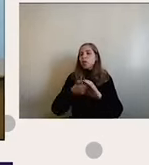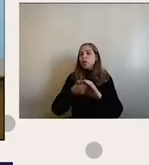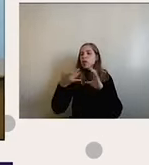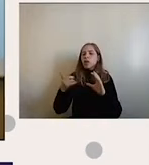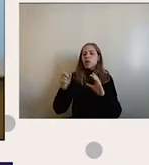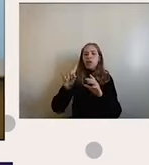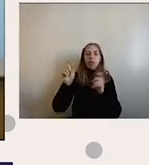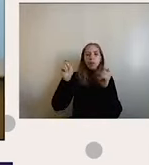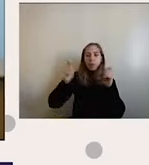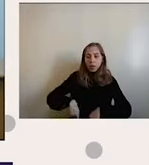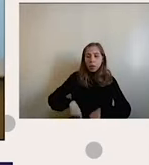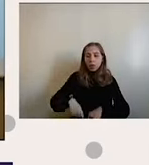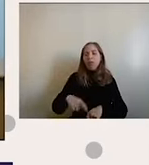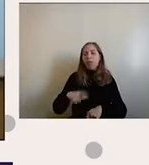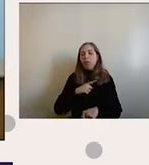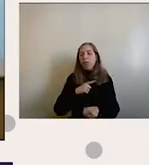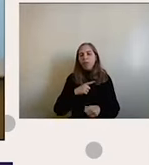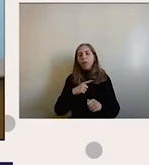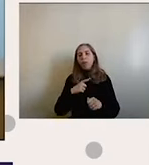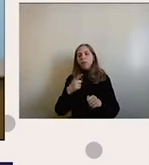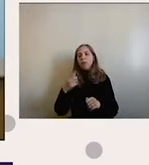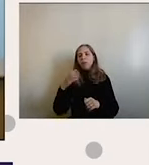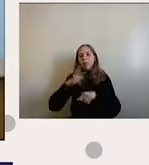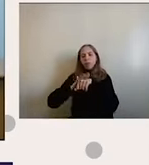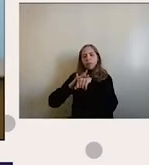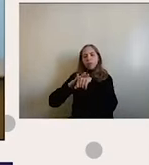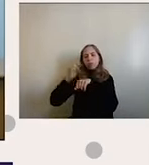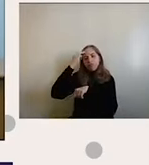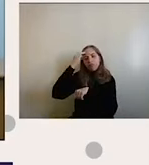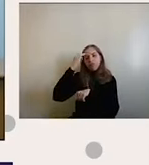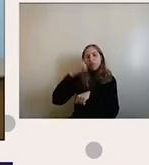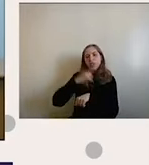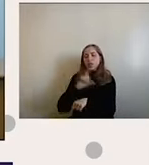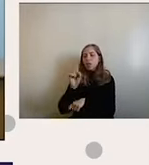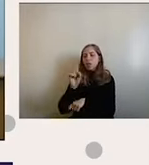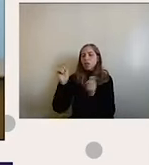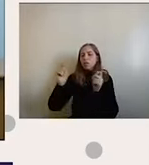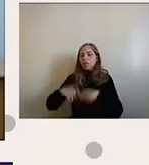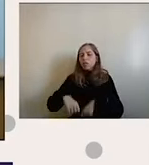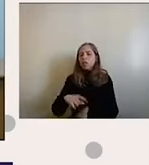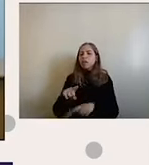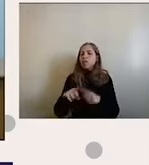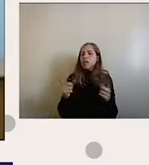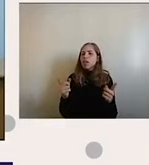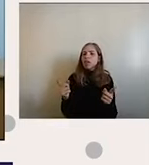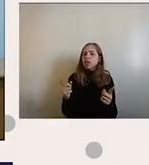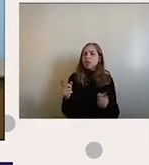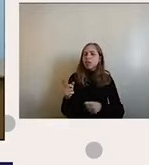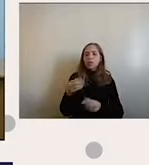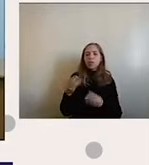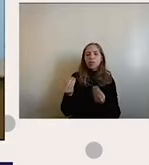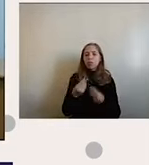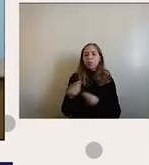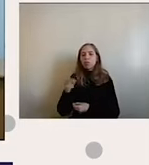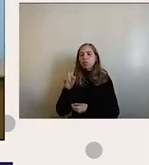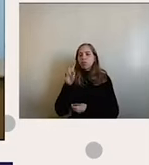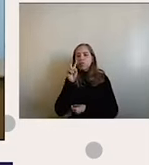doença mental ela tem uma incapacidade, mas muitos não reconhecem para o afastamento.